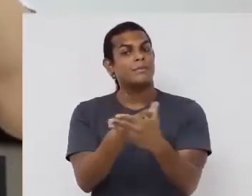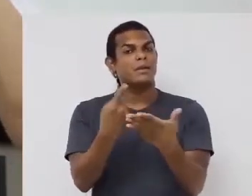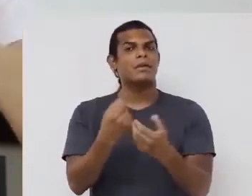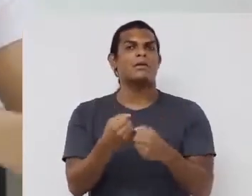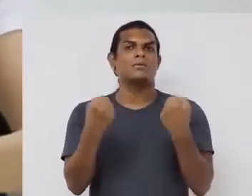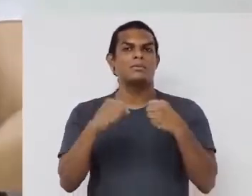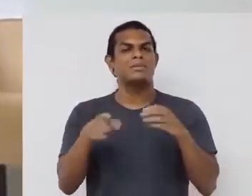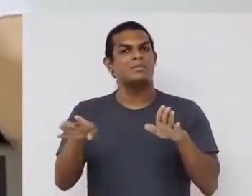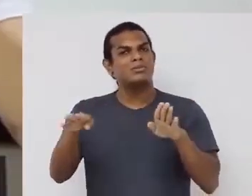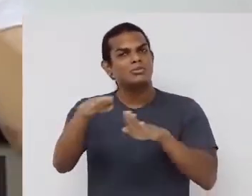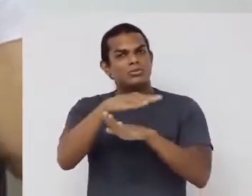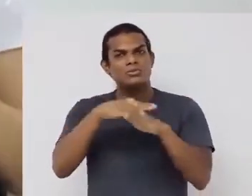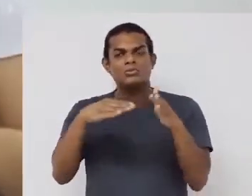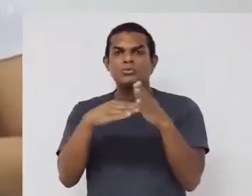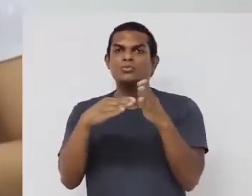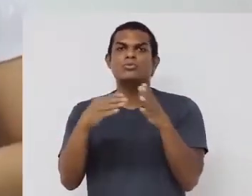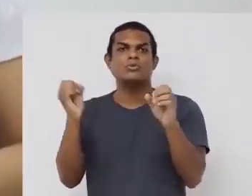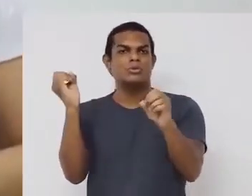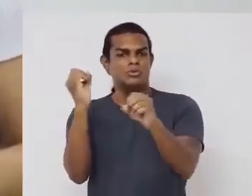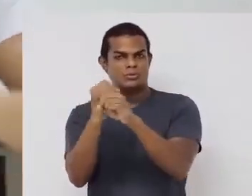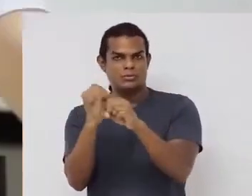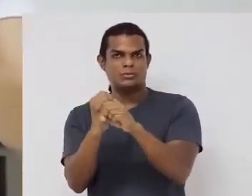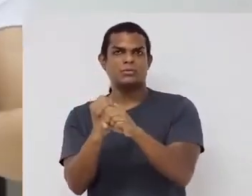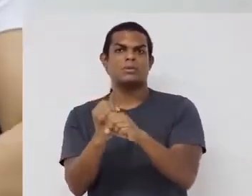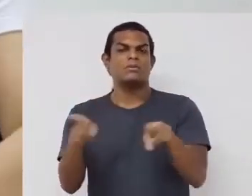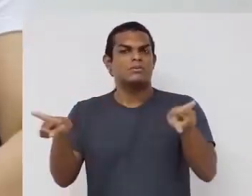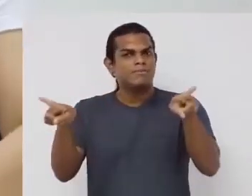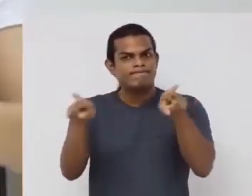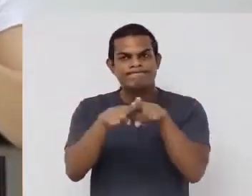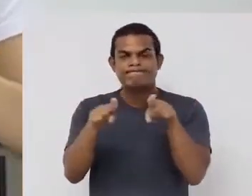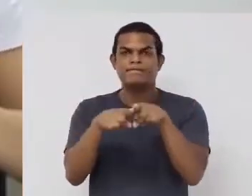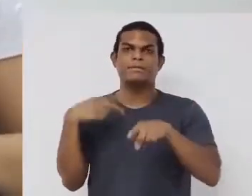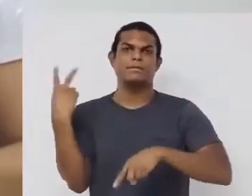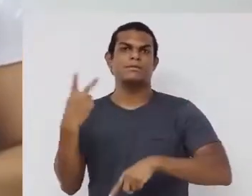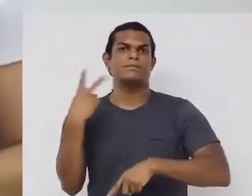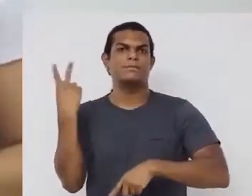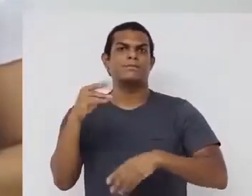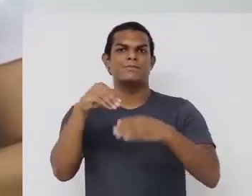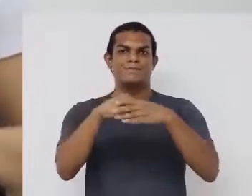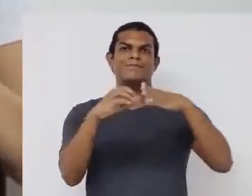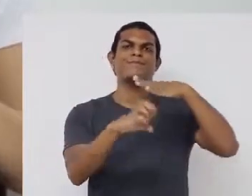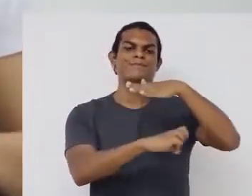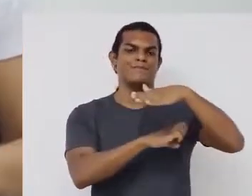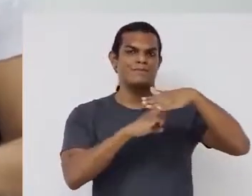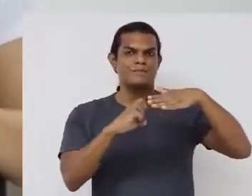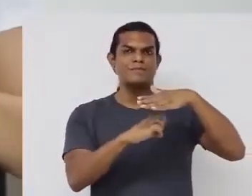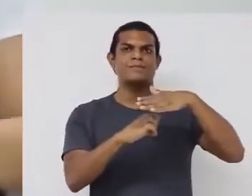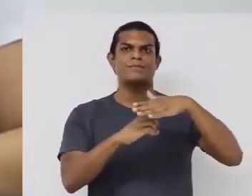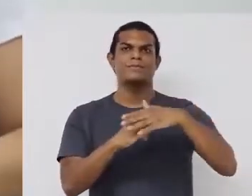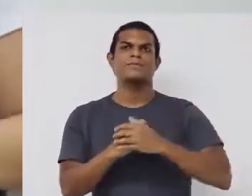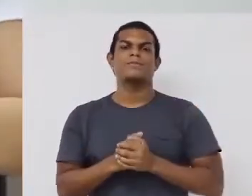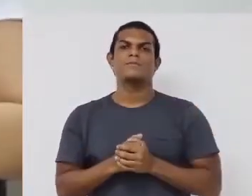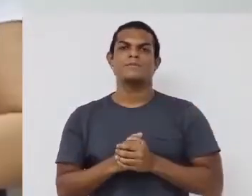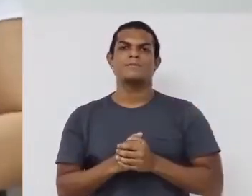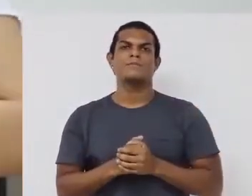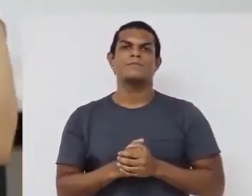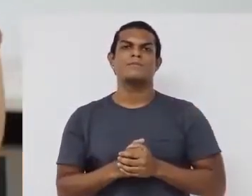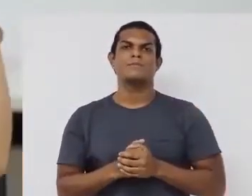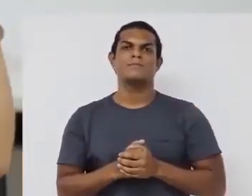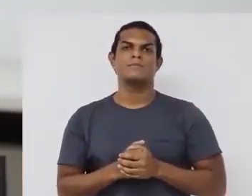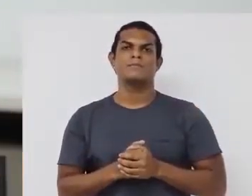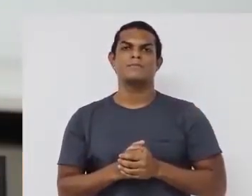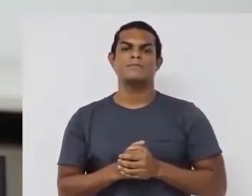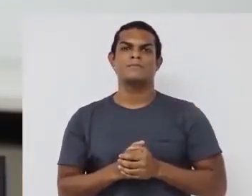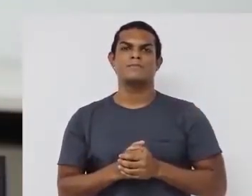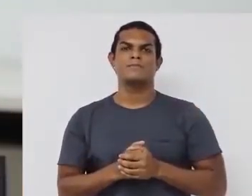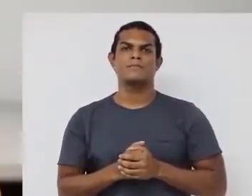considerar no desembolso da empresa o que é que eu ganharia se eu estivesse trabalhando